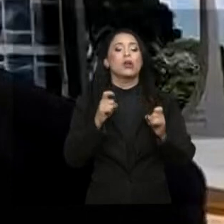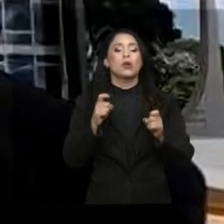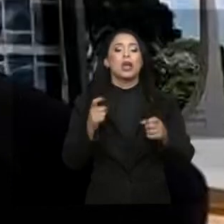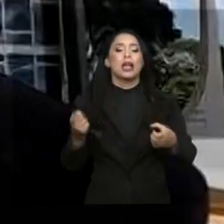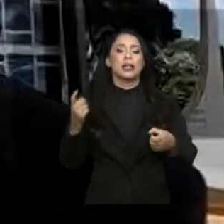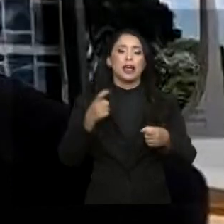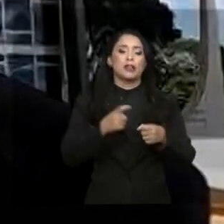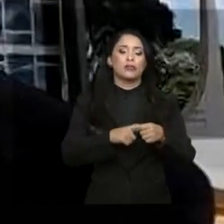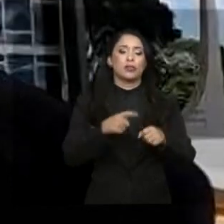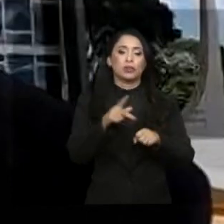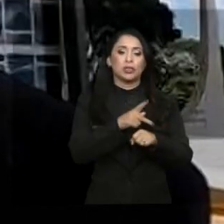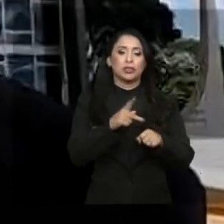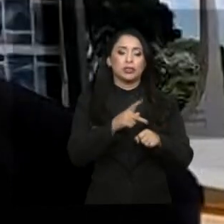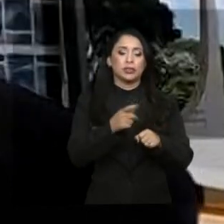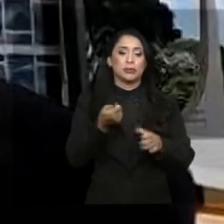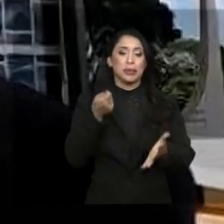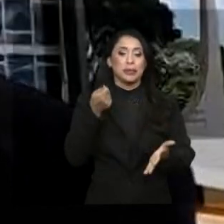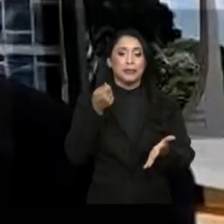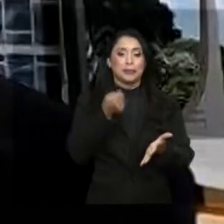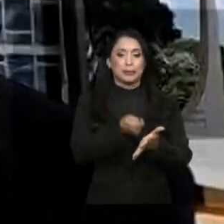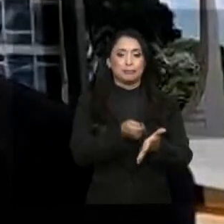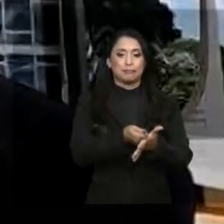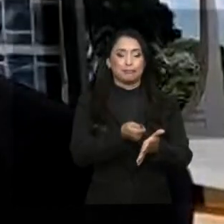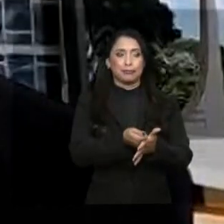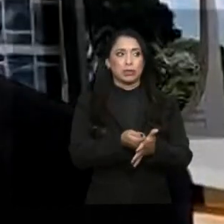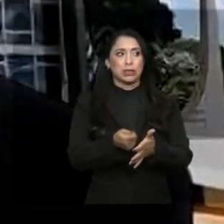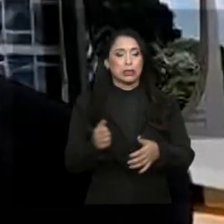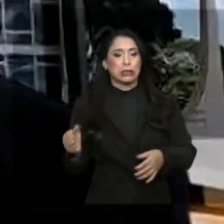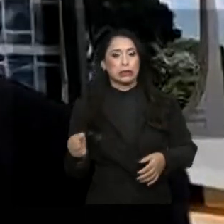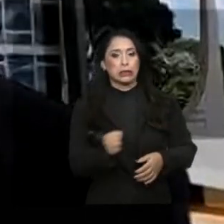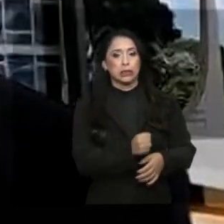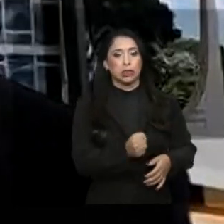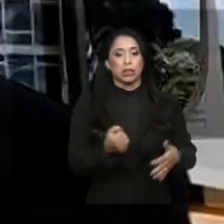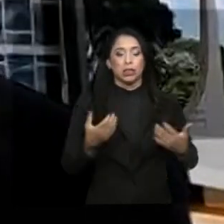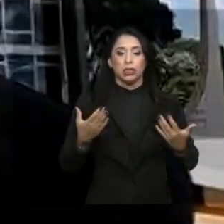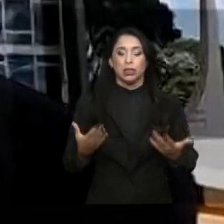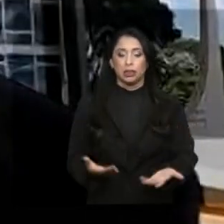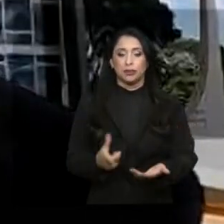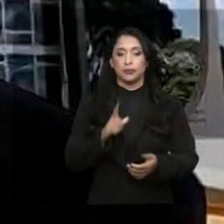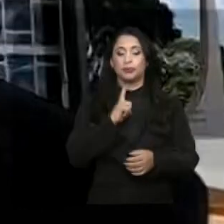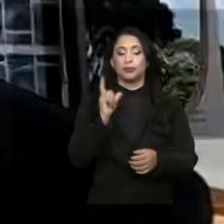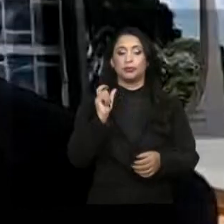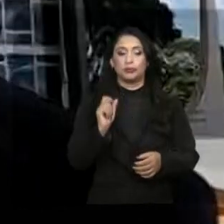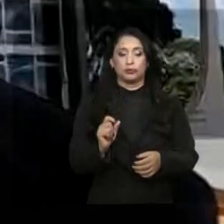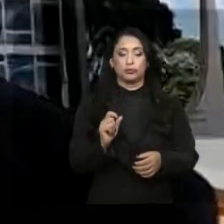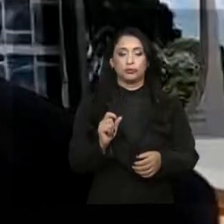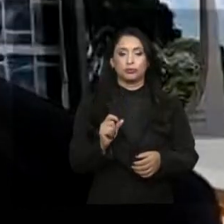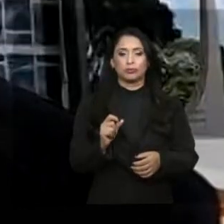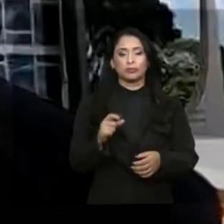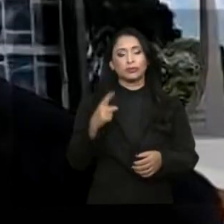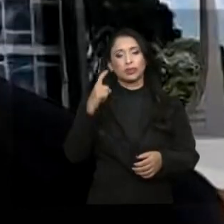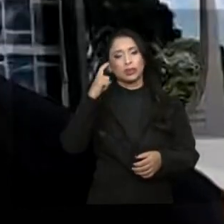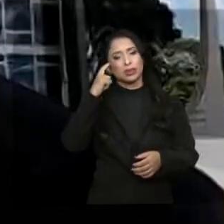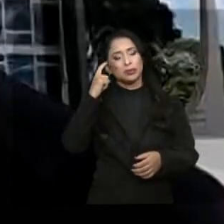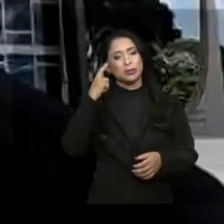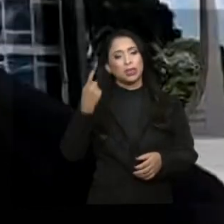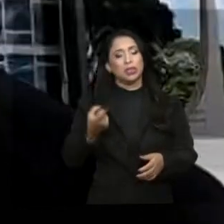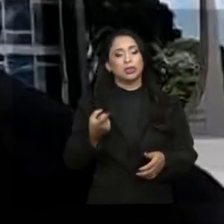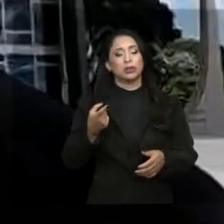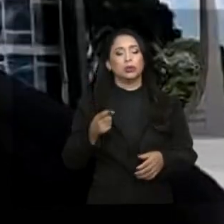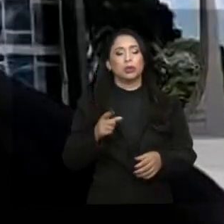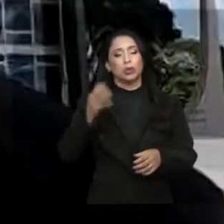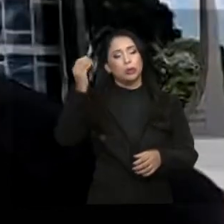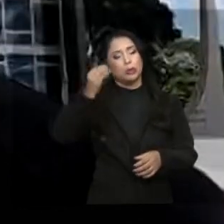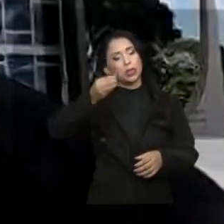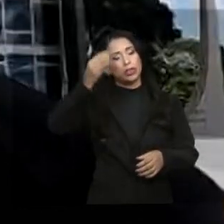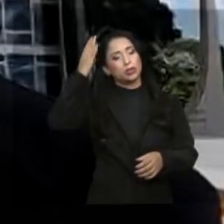tem sendo mantido a sua formatação de uma forma rígida, e em que pese as razões trazidas pelo ministro Fux,